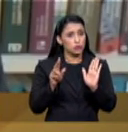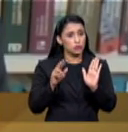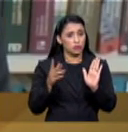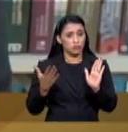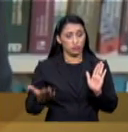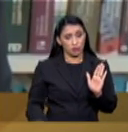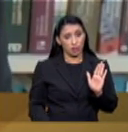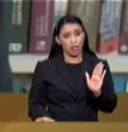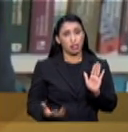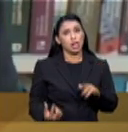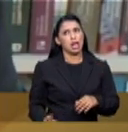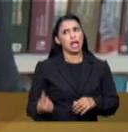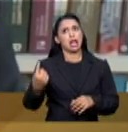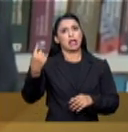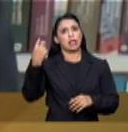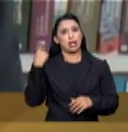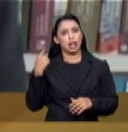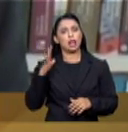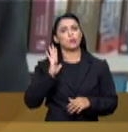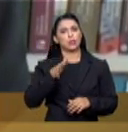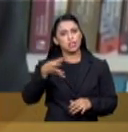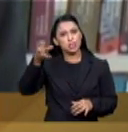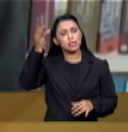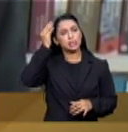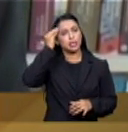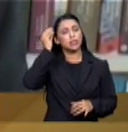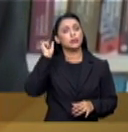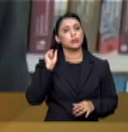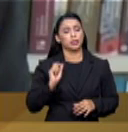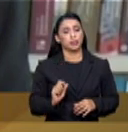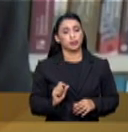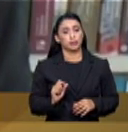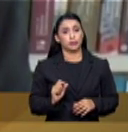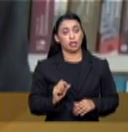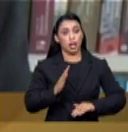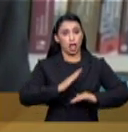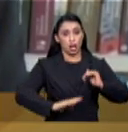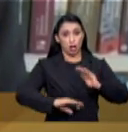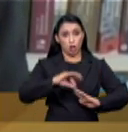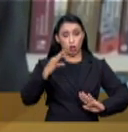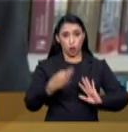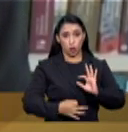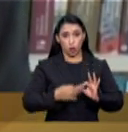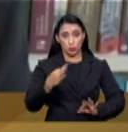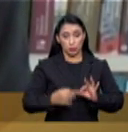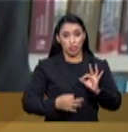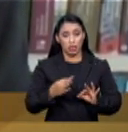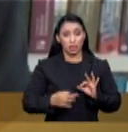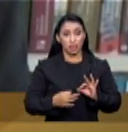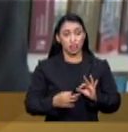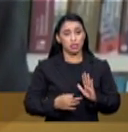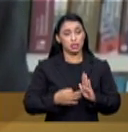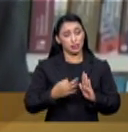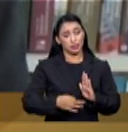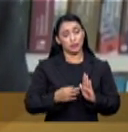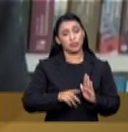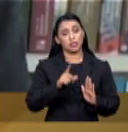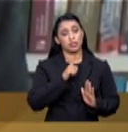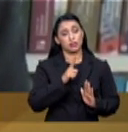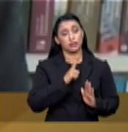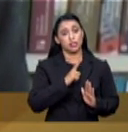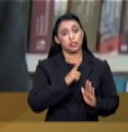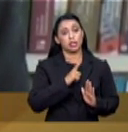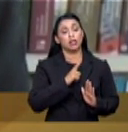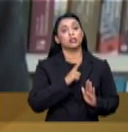e naquela oportunidade se entendeu que a competência deveria ser do extinto Tribunal Federal de